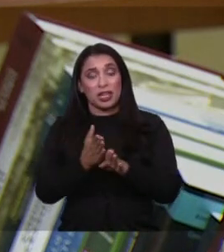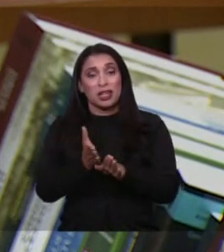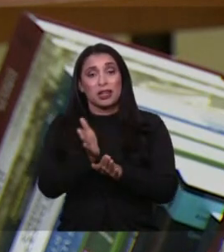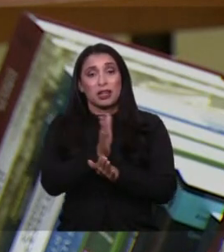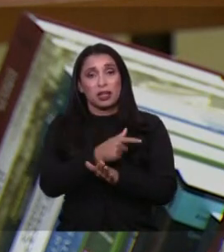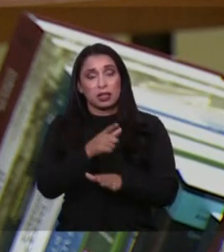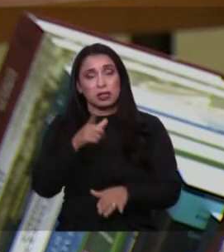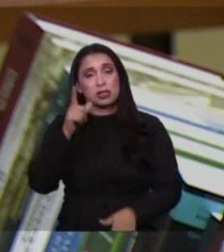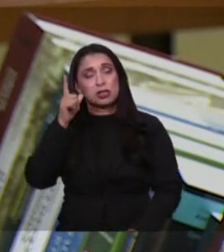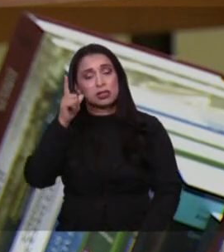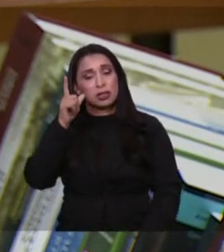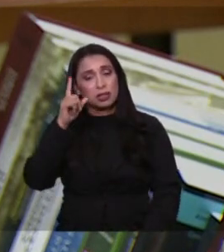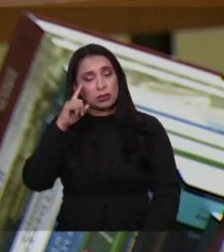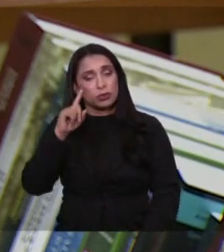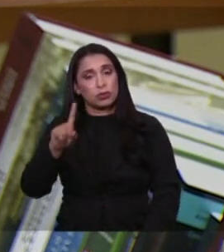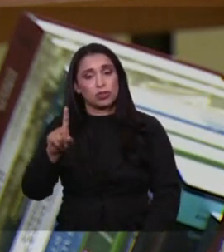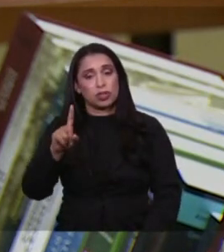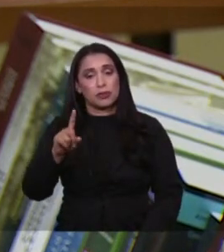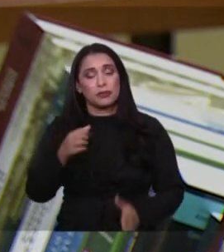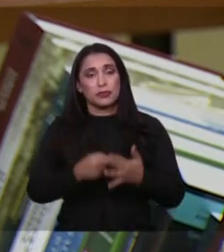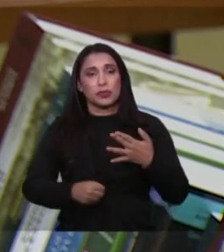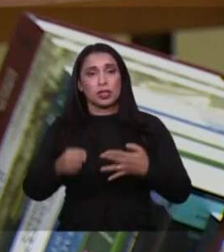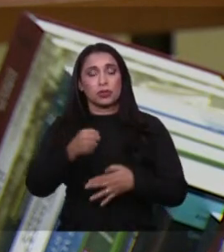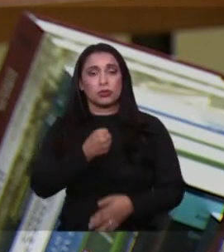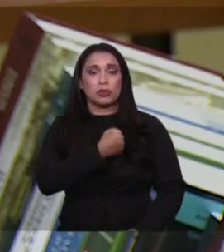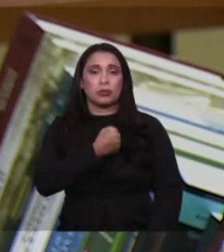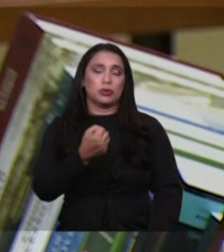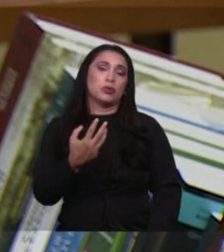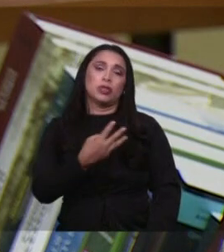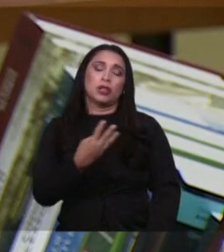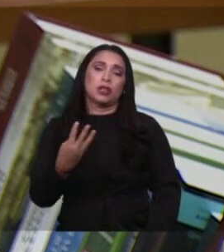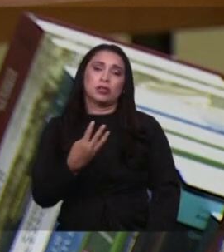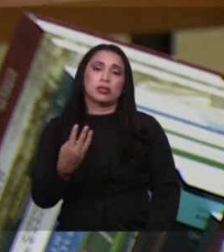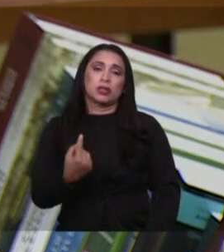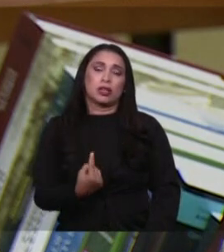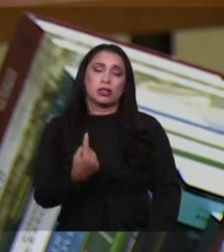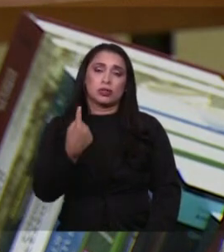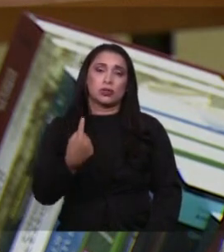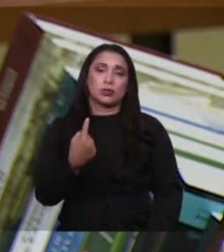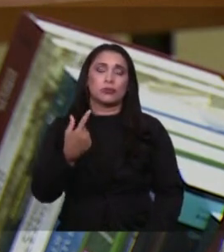que tenham a súmula 331 por fundamento, mantido